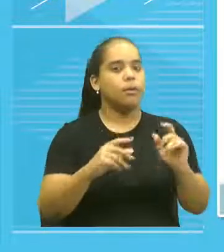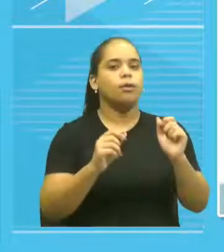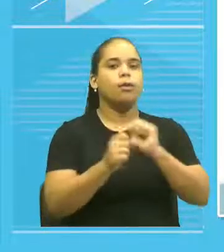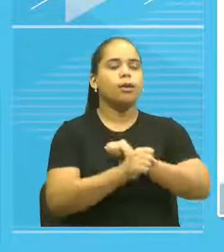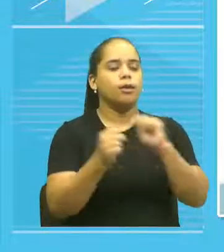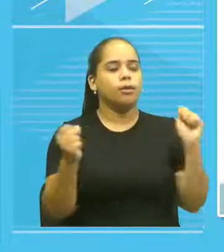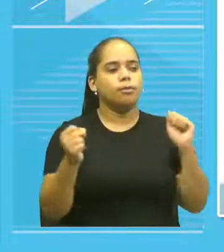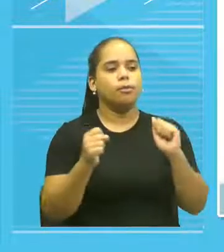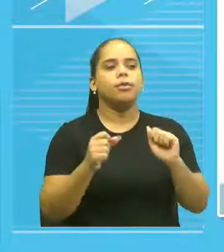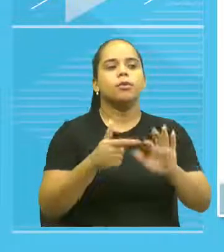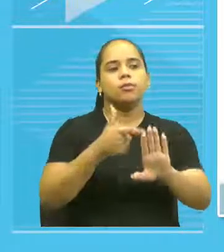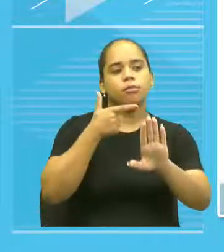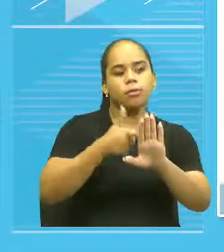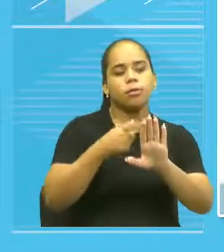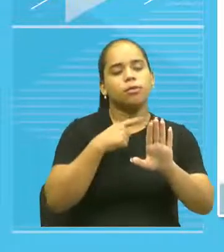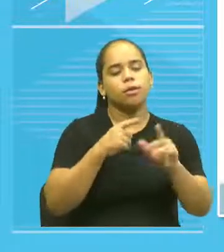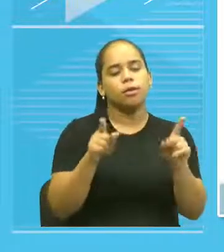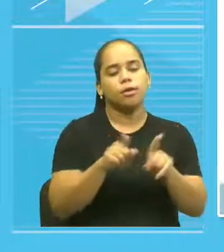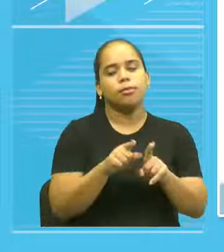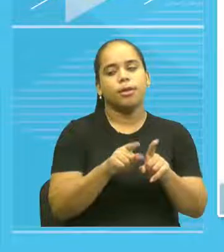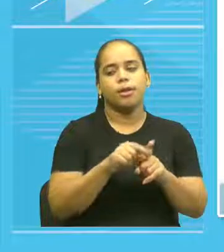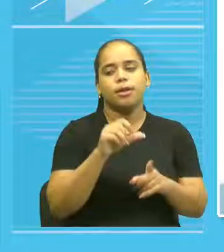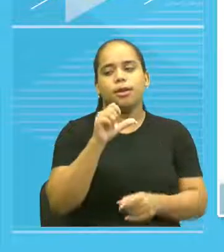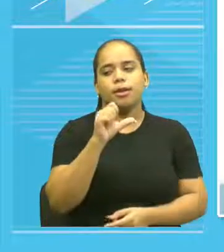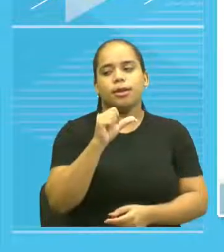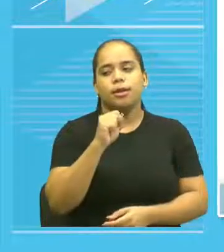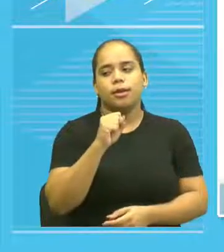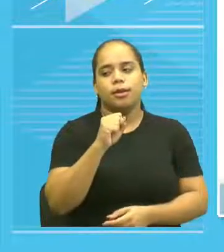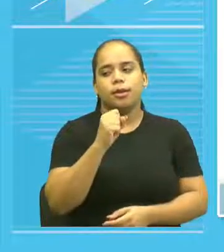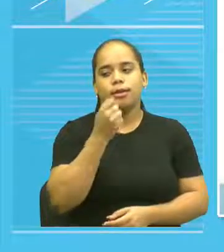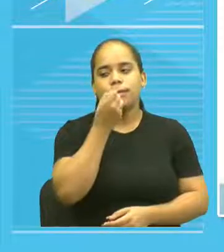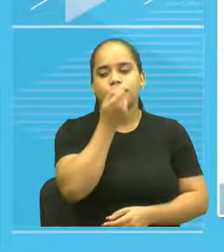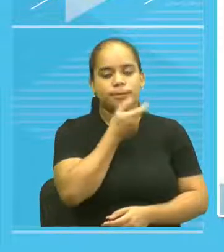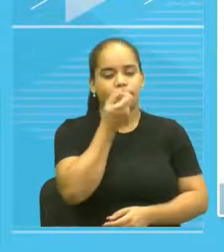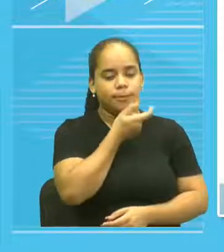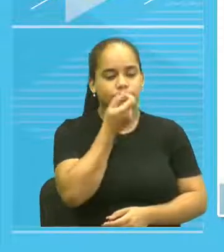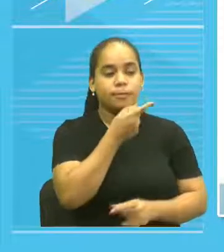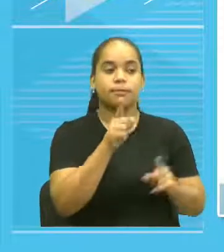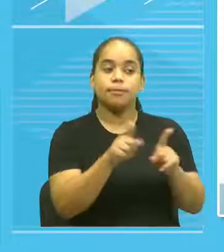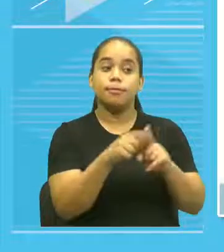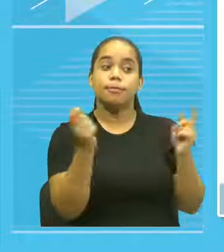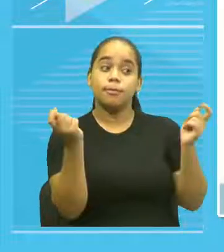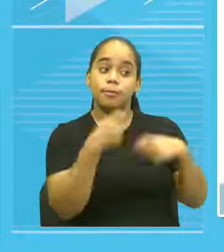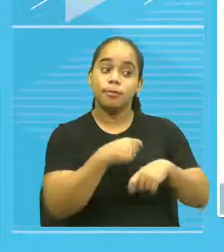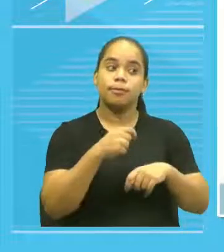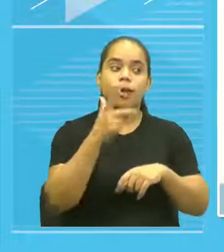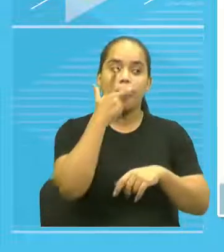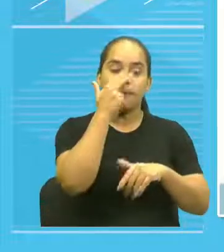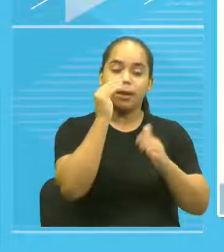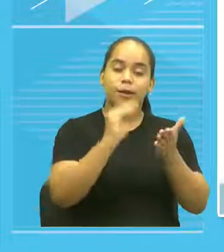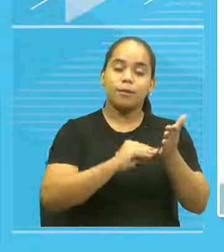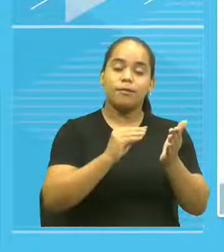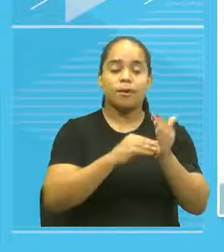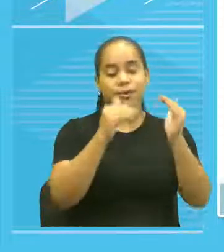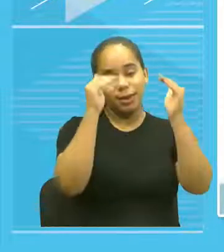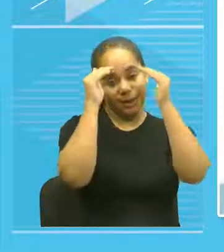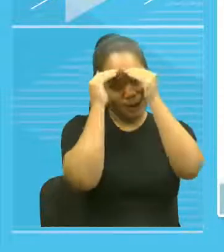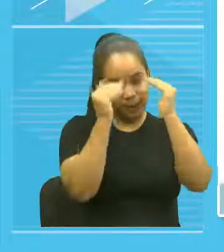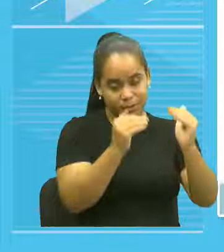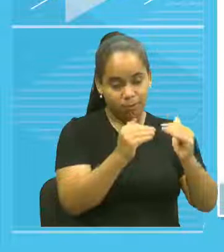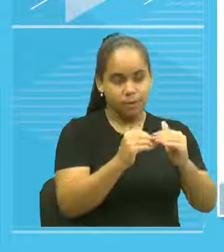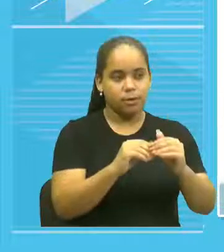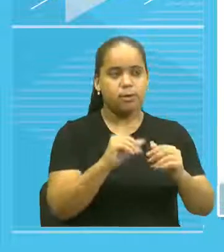disso com uma ironia carrega uma dose de sarcasmo também a chance de ela suadas respeitosa ou jocosa